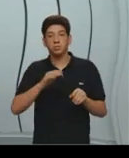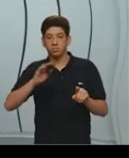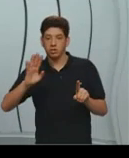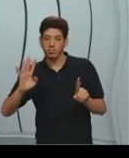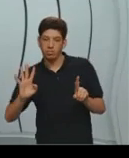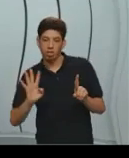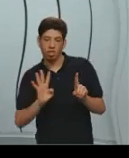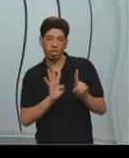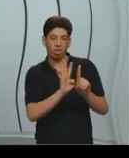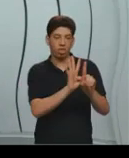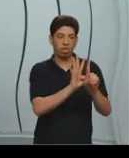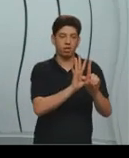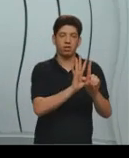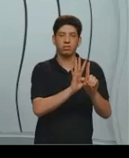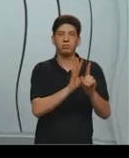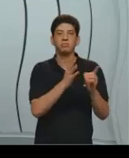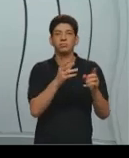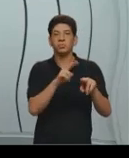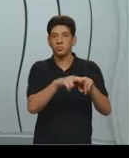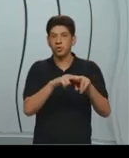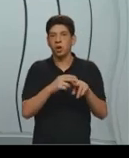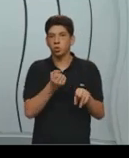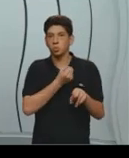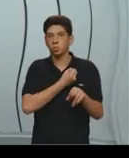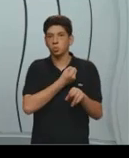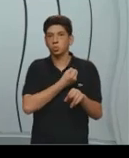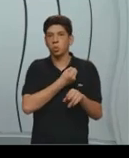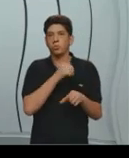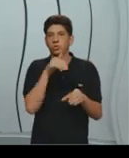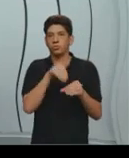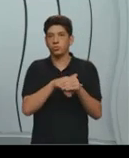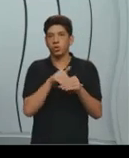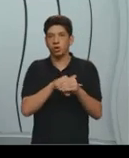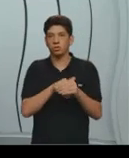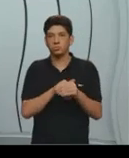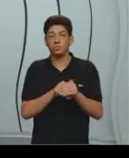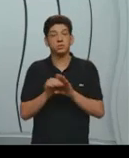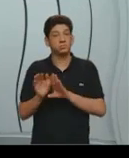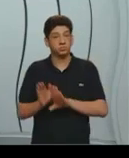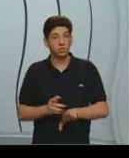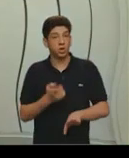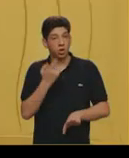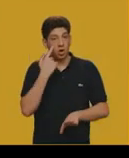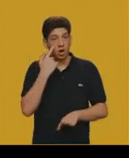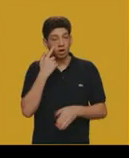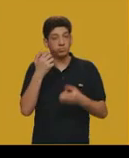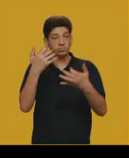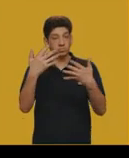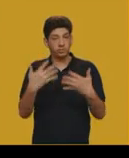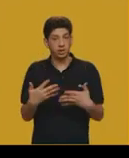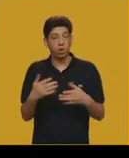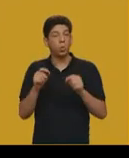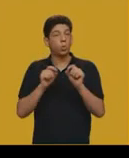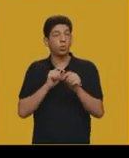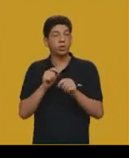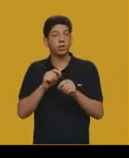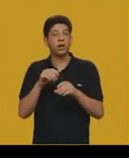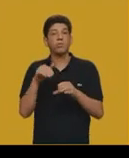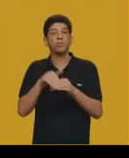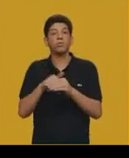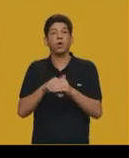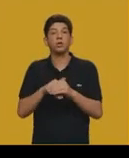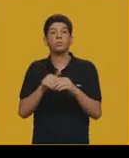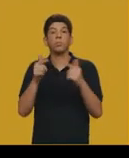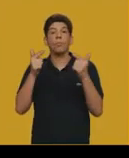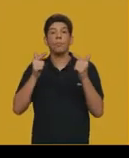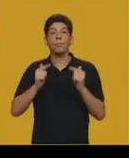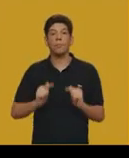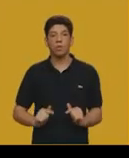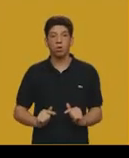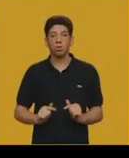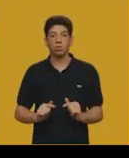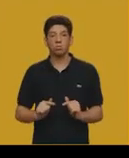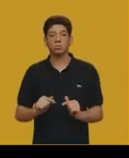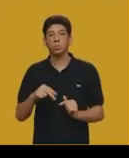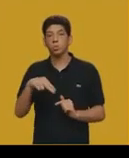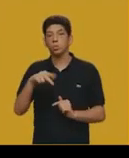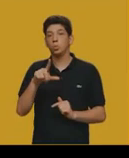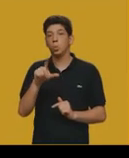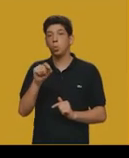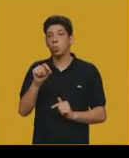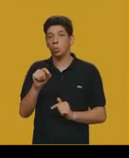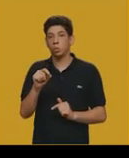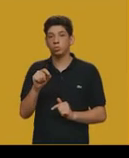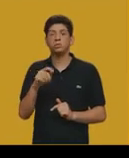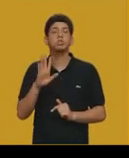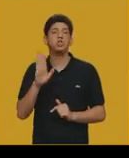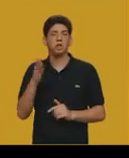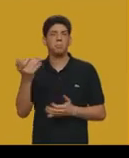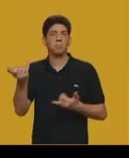coisa importante para ser dita é sobre o voto nulo. Eu já recebi vários posts de Facebook, fake news, falando que se